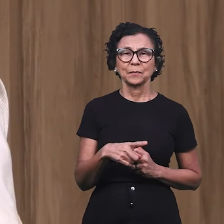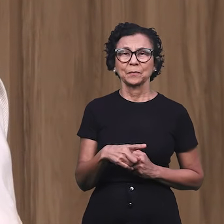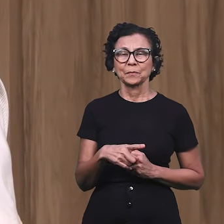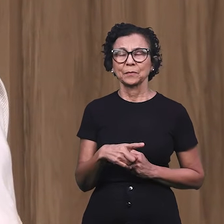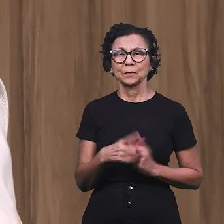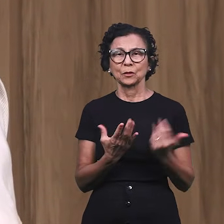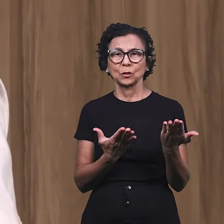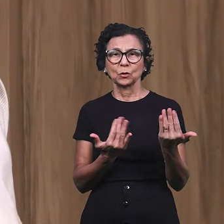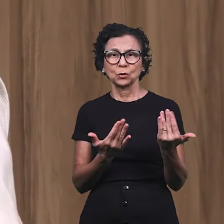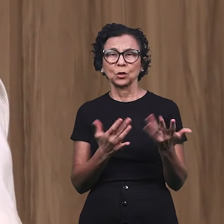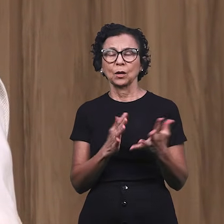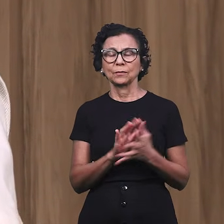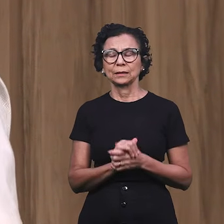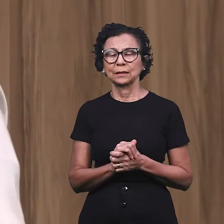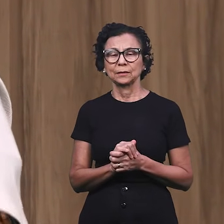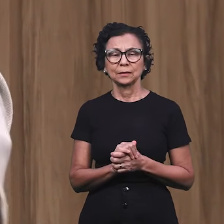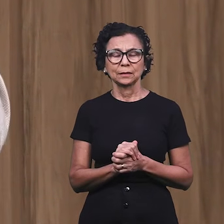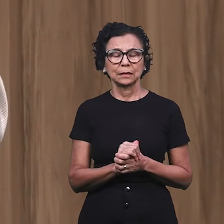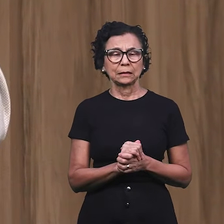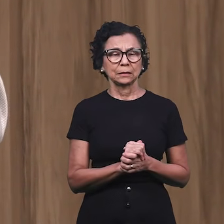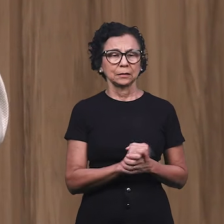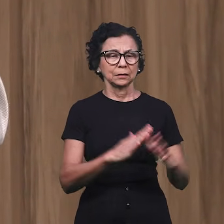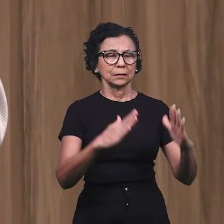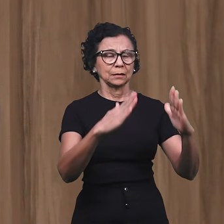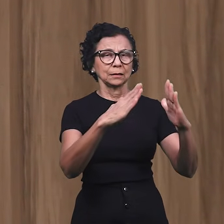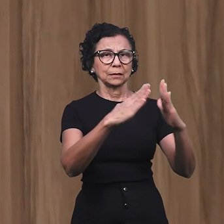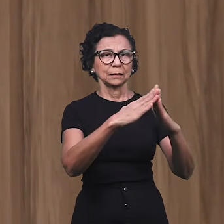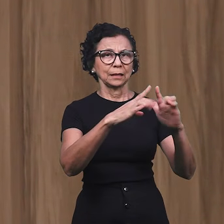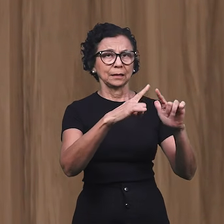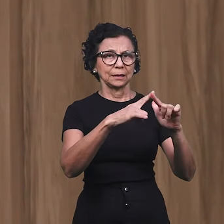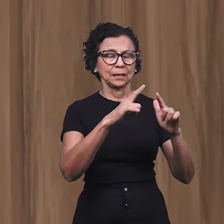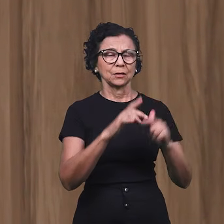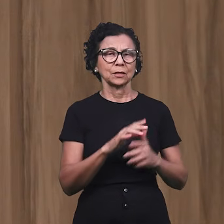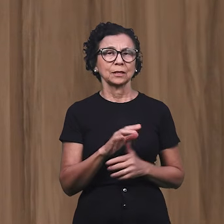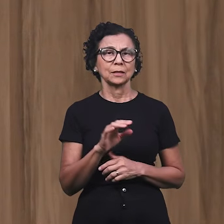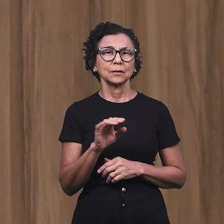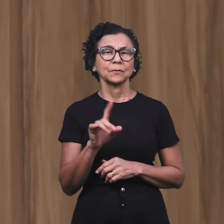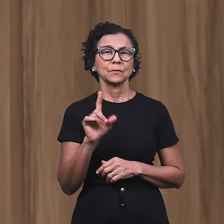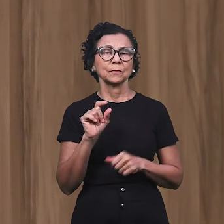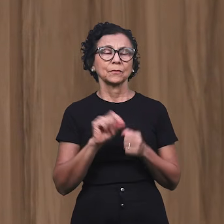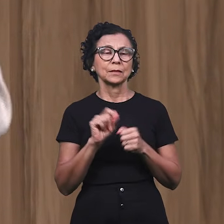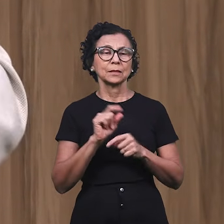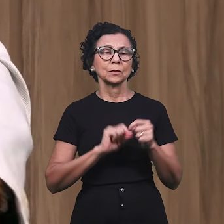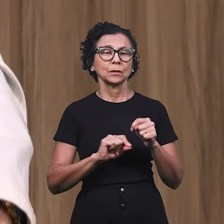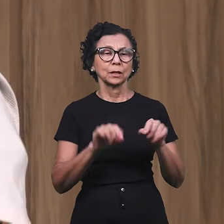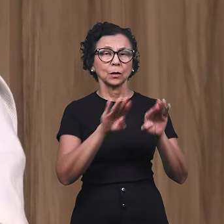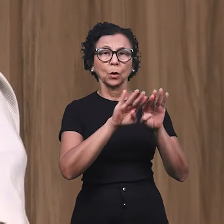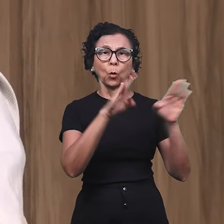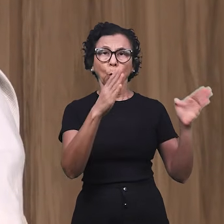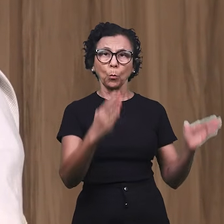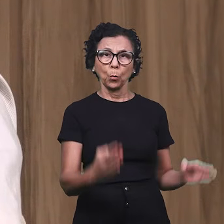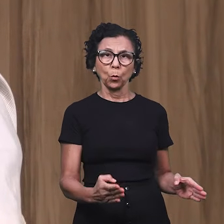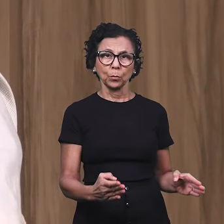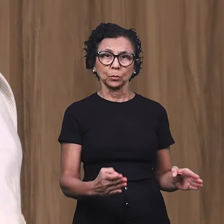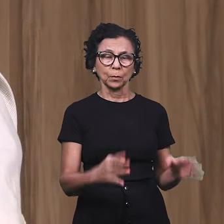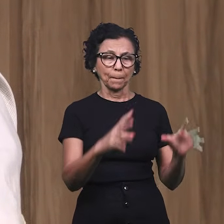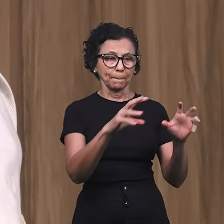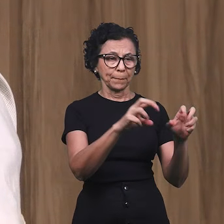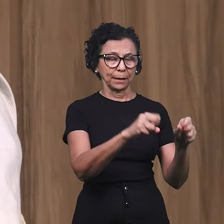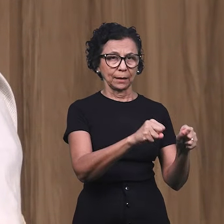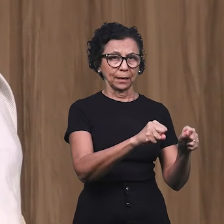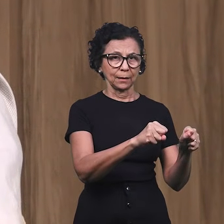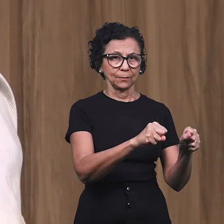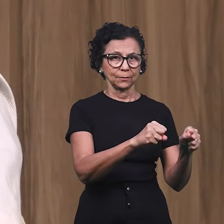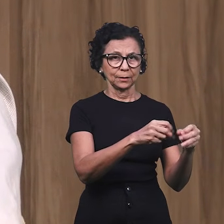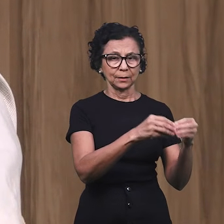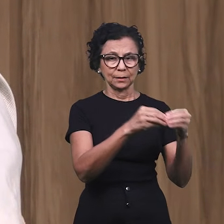sala da casa. E o que era aquilo? E o discernimento agora fica claro. Falou, não, a